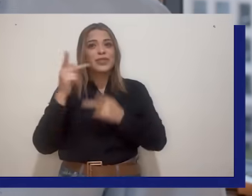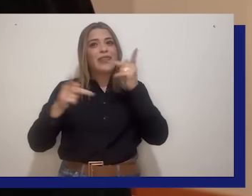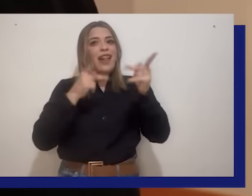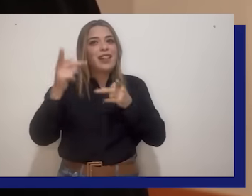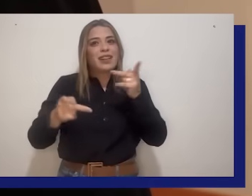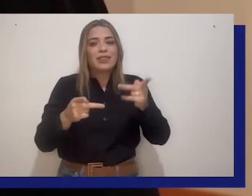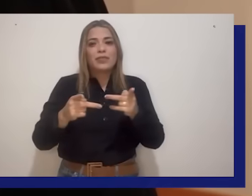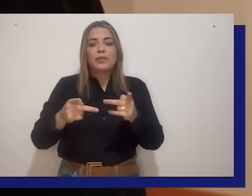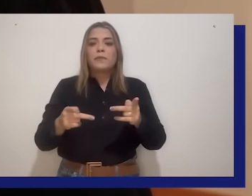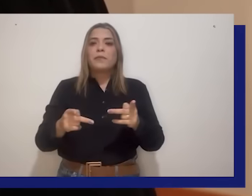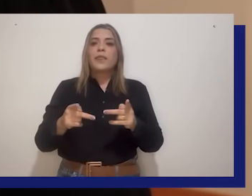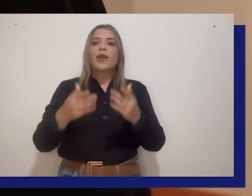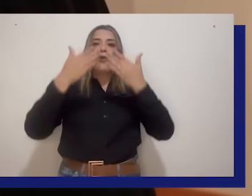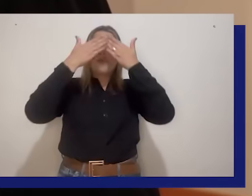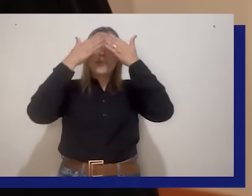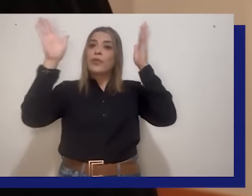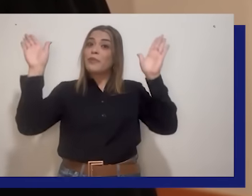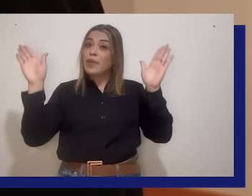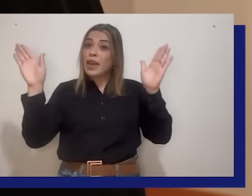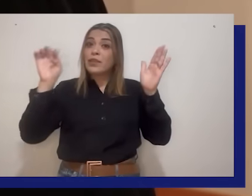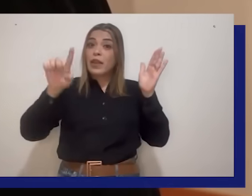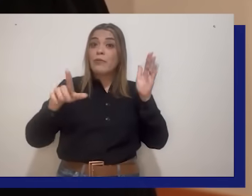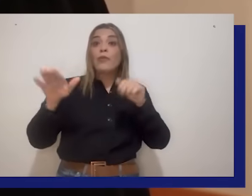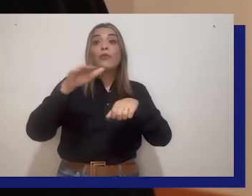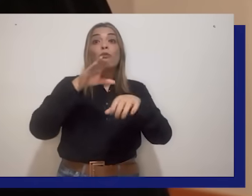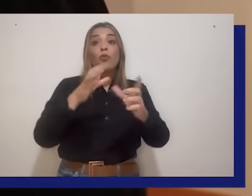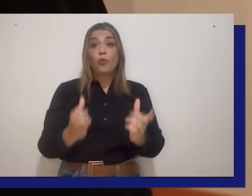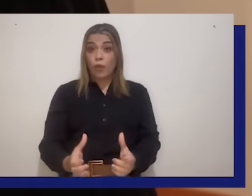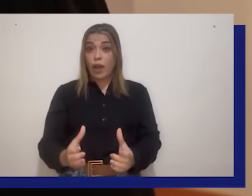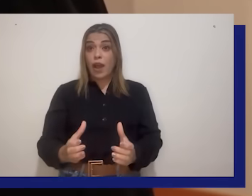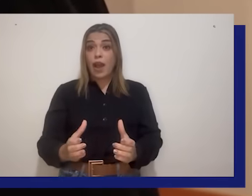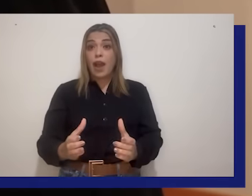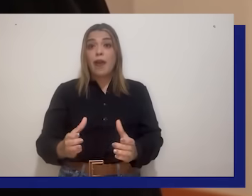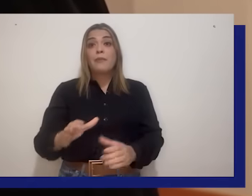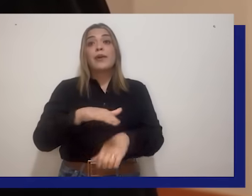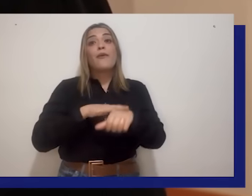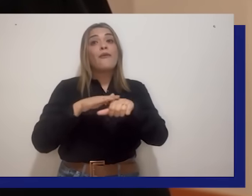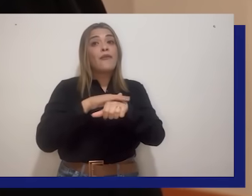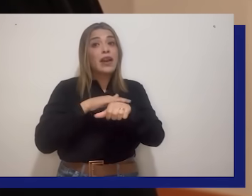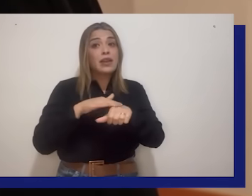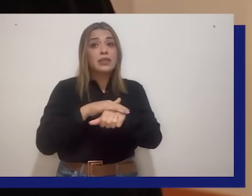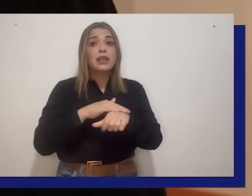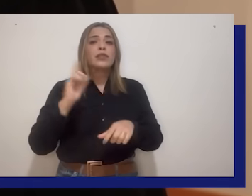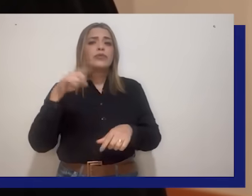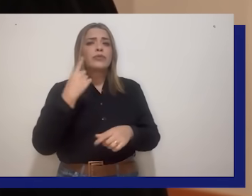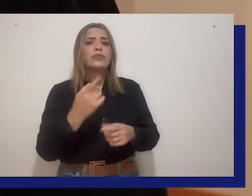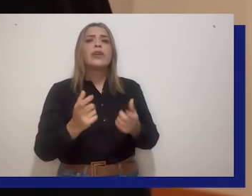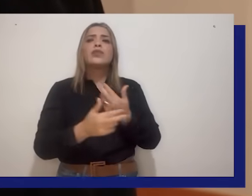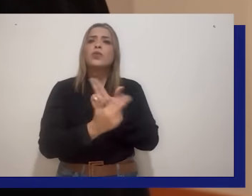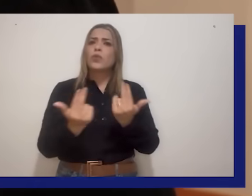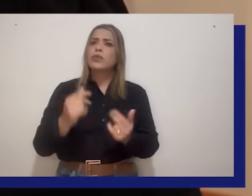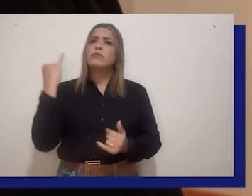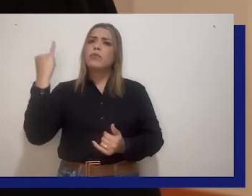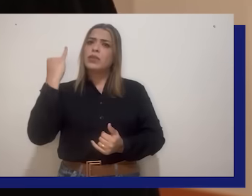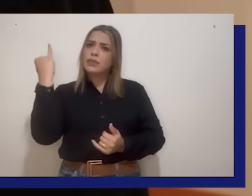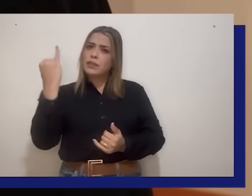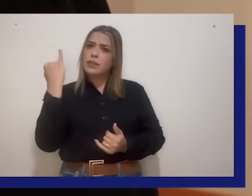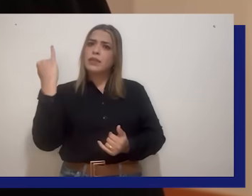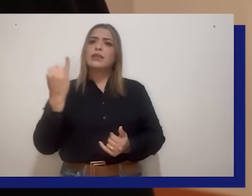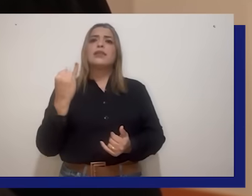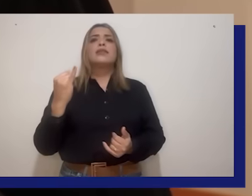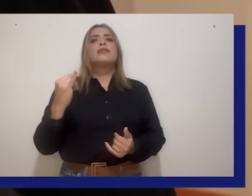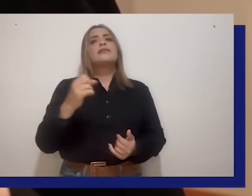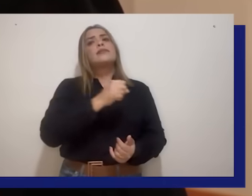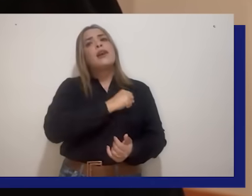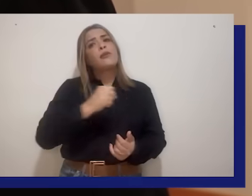falado. O Fórum Aberto, ele é um espaço voltado para o diálogo. Então, aqui, nós vamos tratar de temas da atualidade, vamos falar sobre os temas que estão em